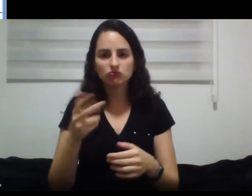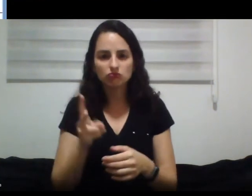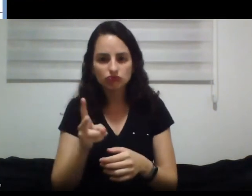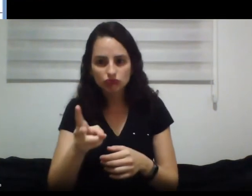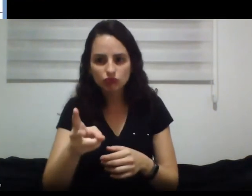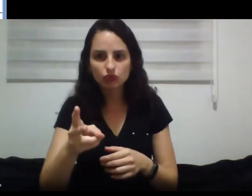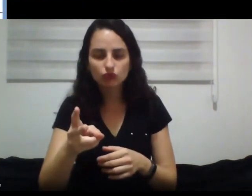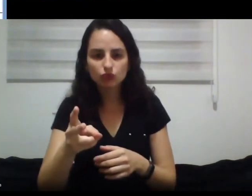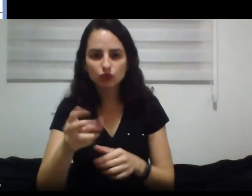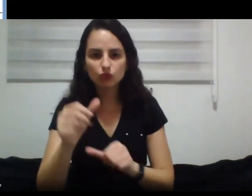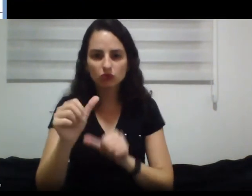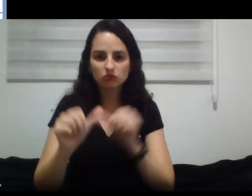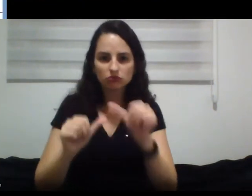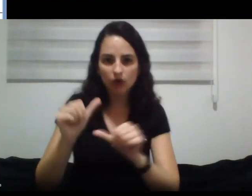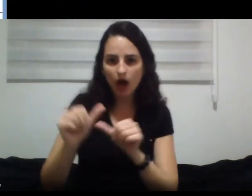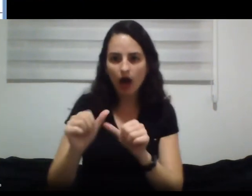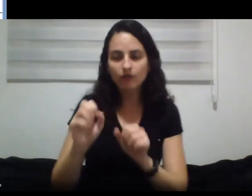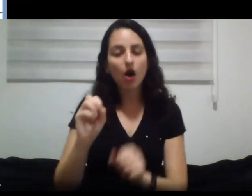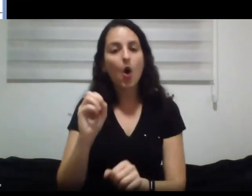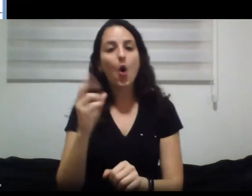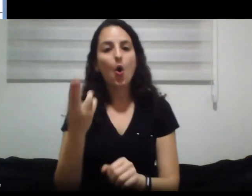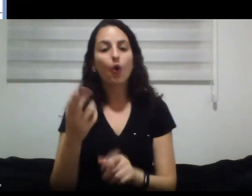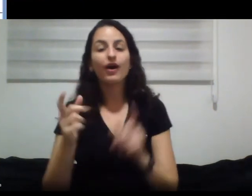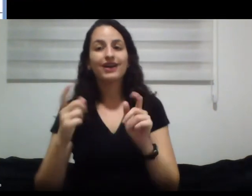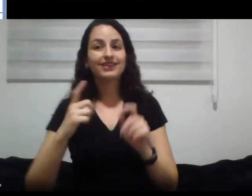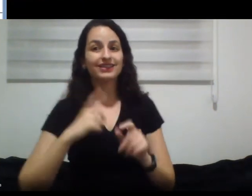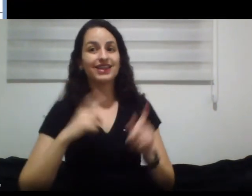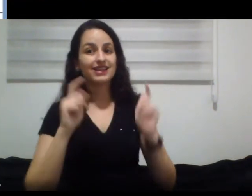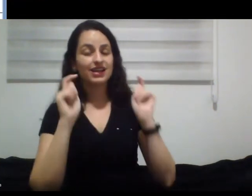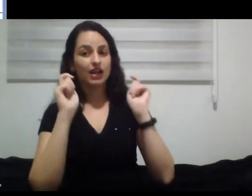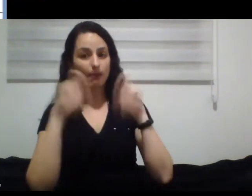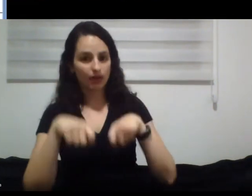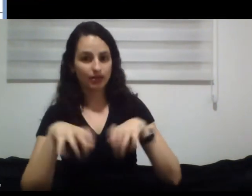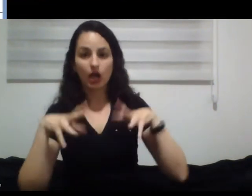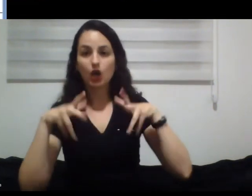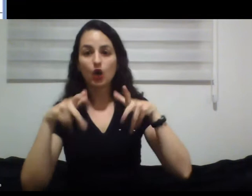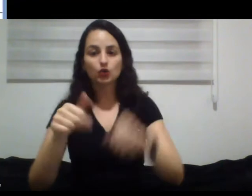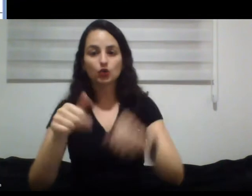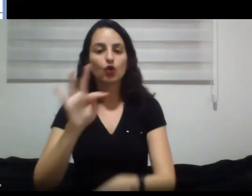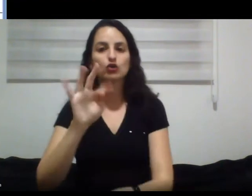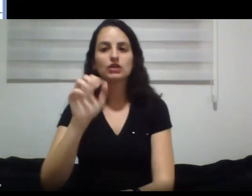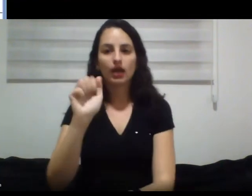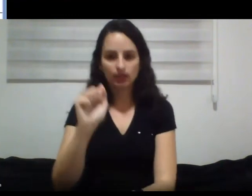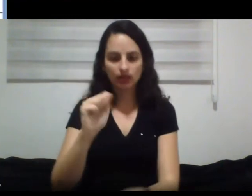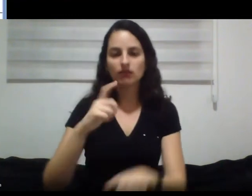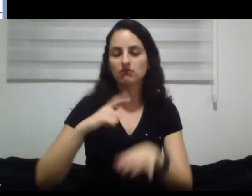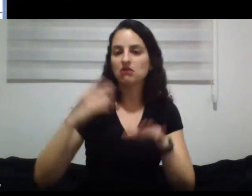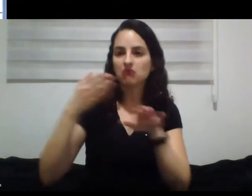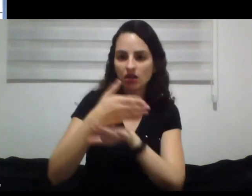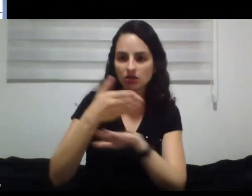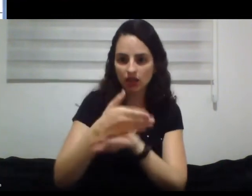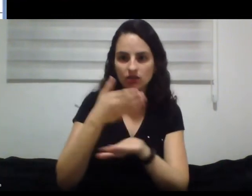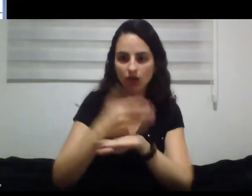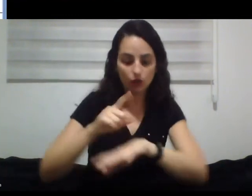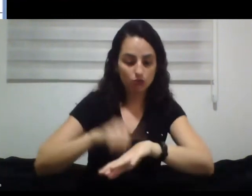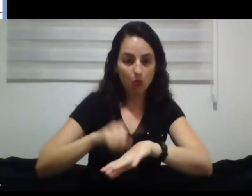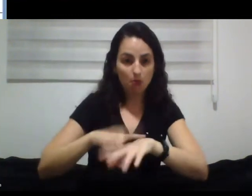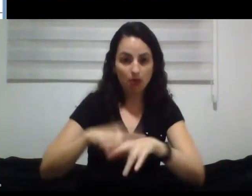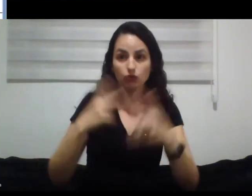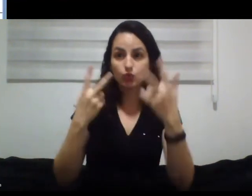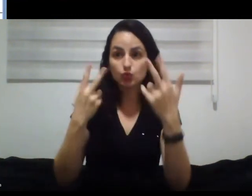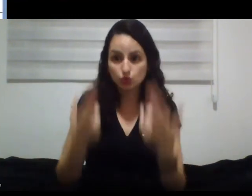ao fato da sala da matemática cair, com esses 1.400 alunos numa sala só. Nós não